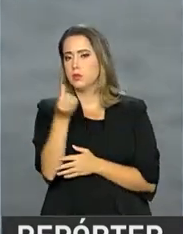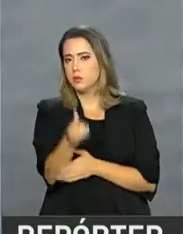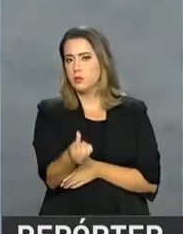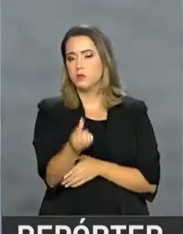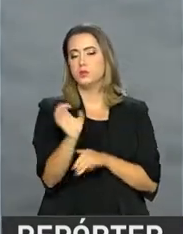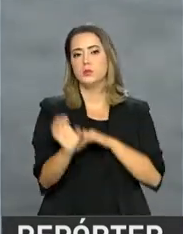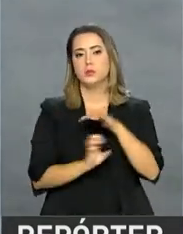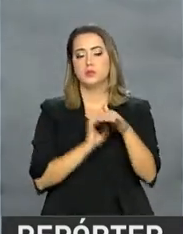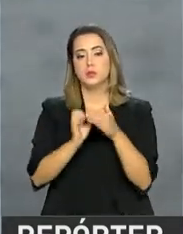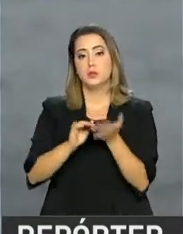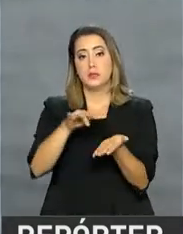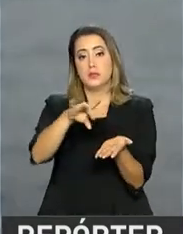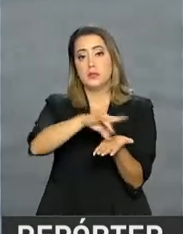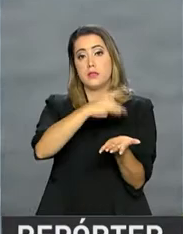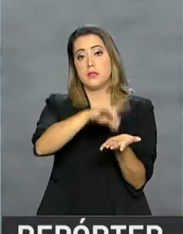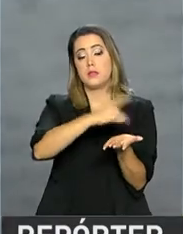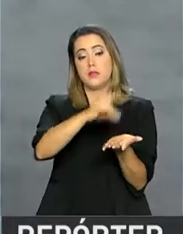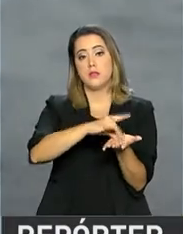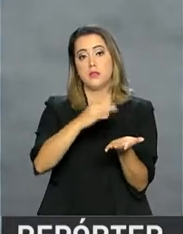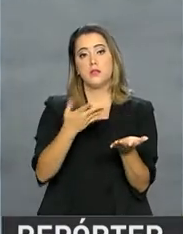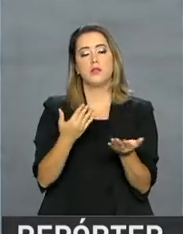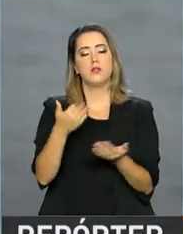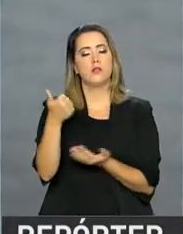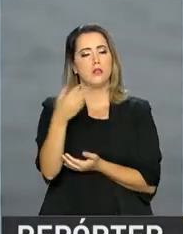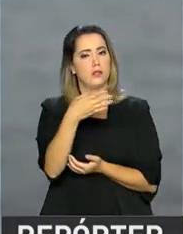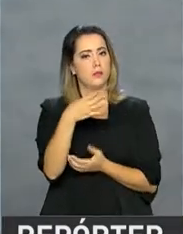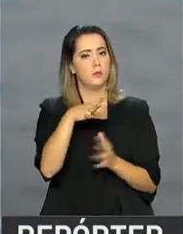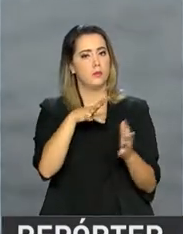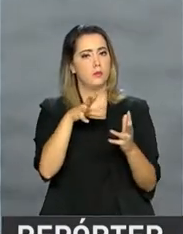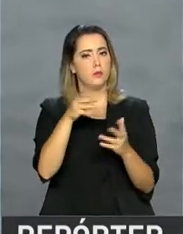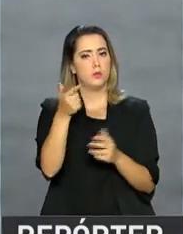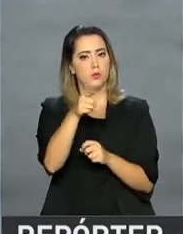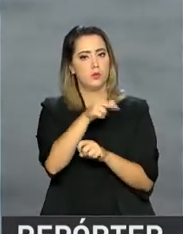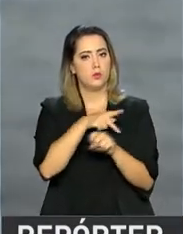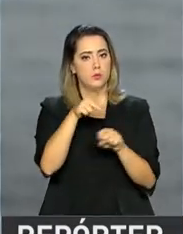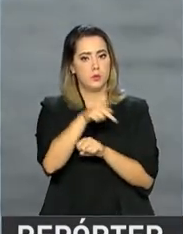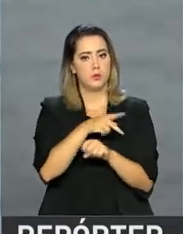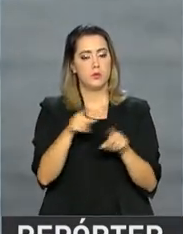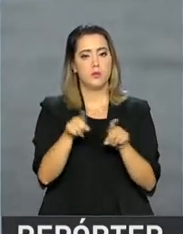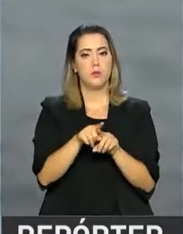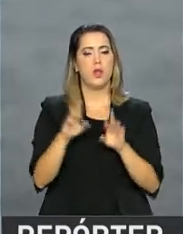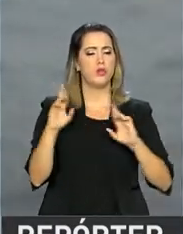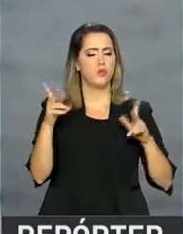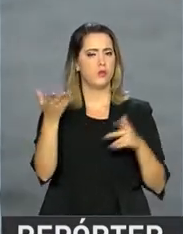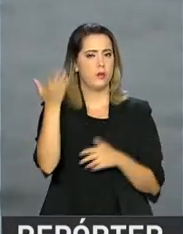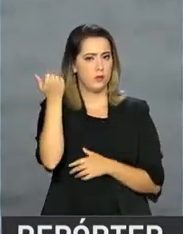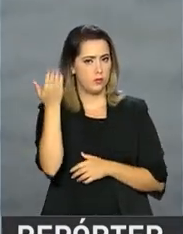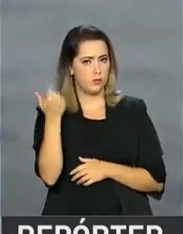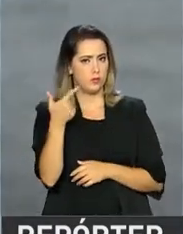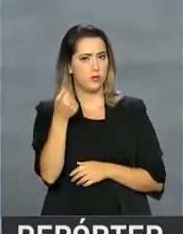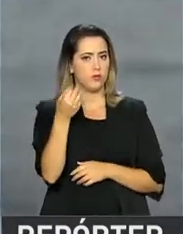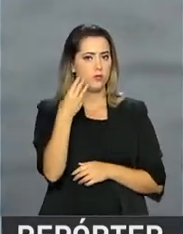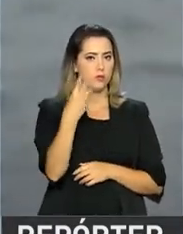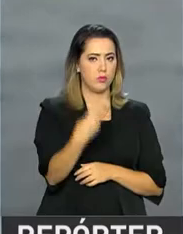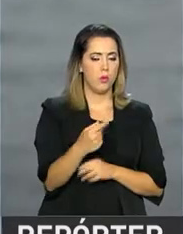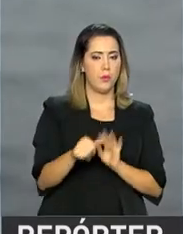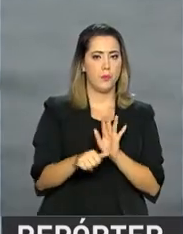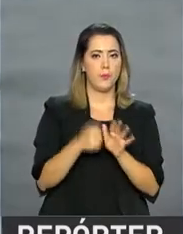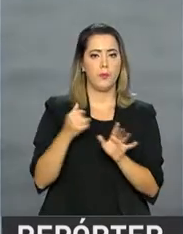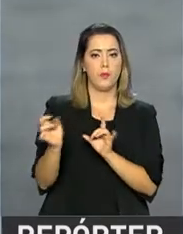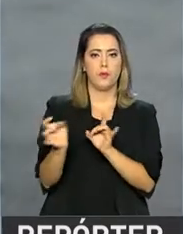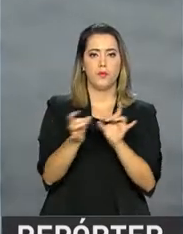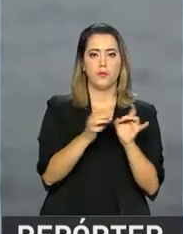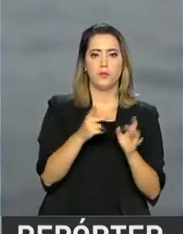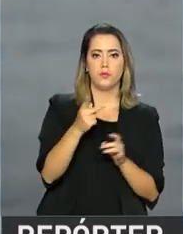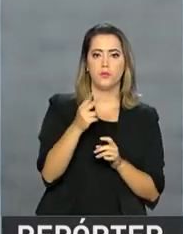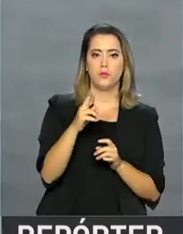para a disputa sendo 14 delas multinacionais como a diferença em relação a 2013 quando ocorreu o primeiro leilão